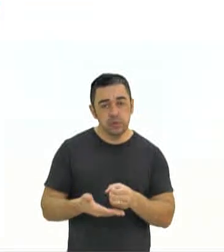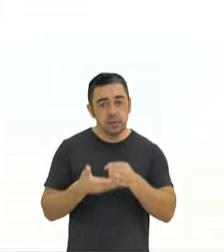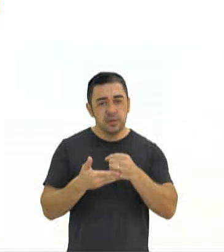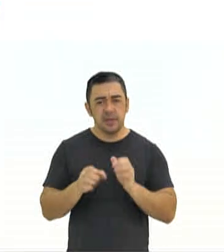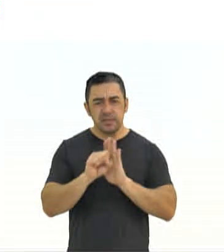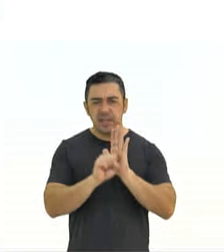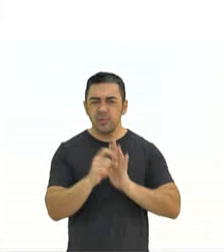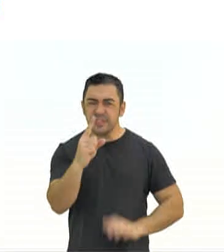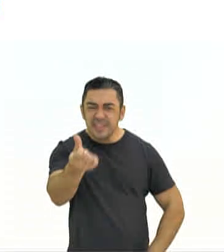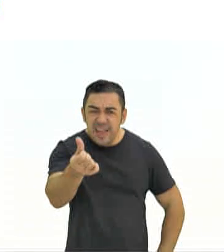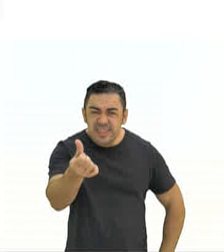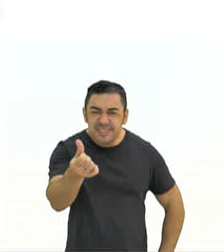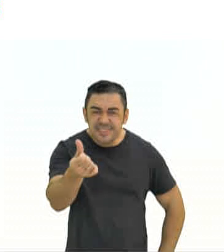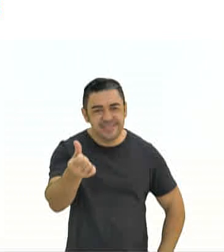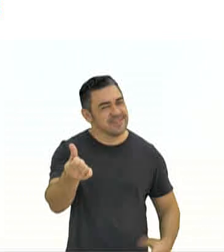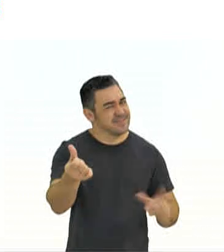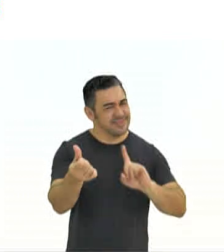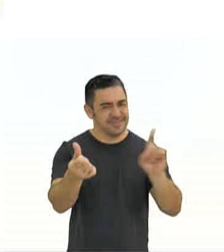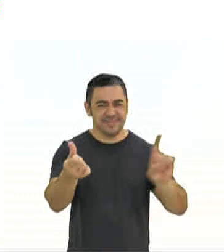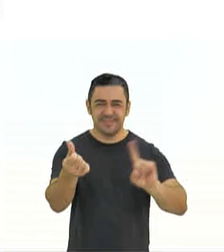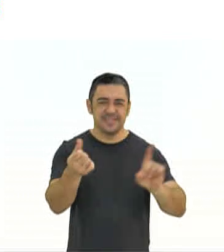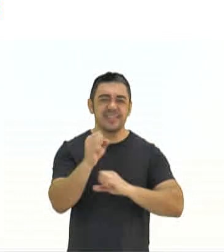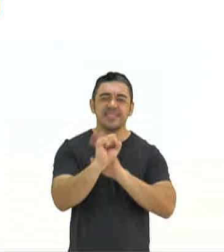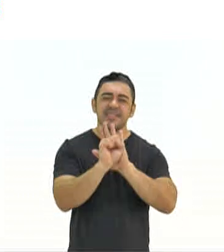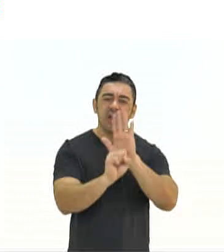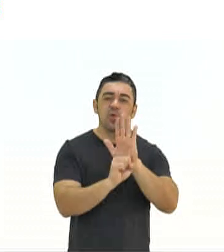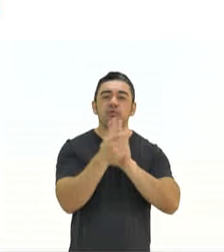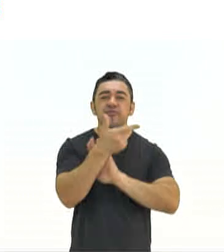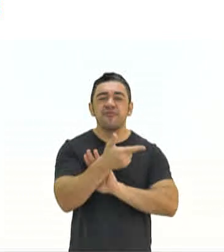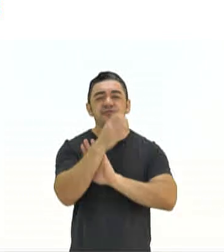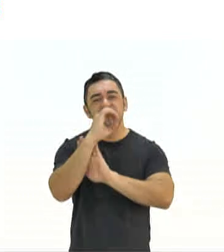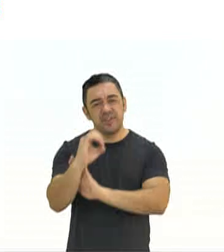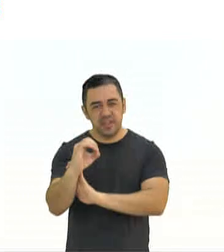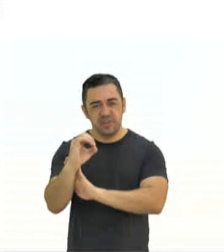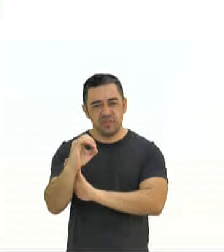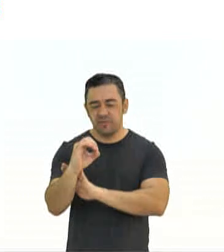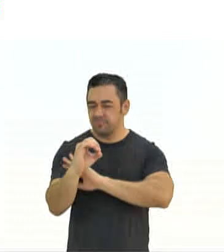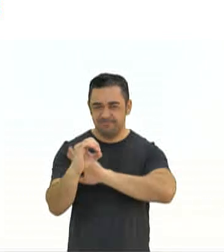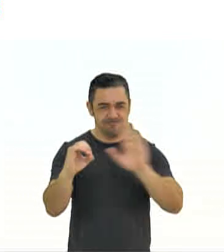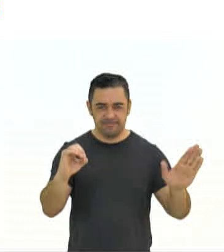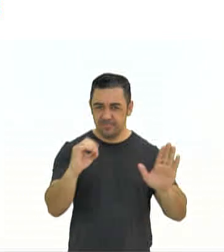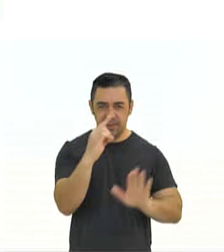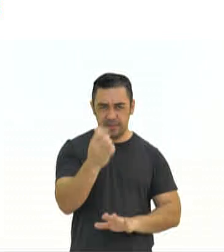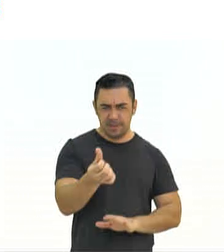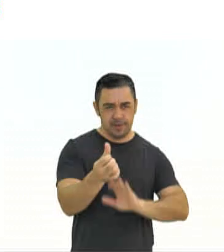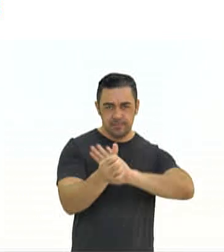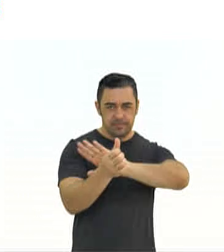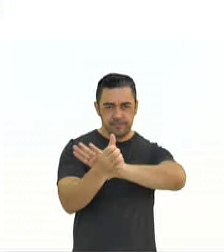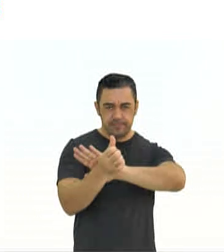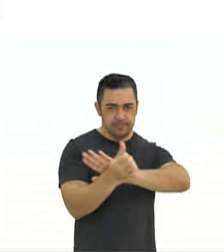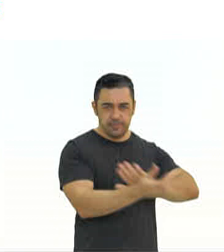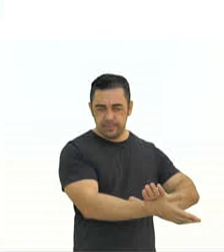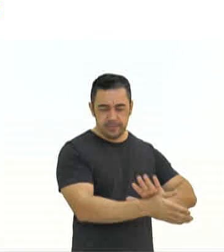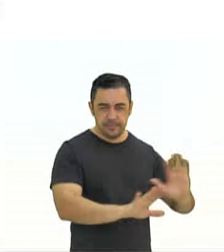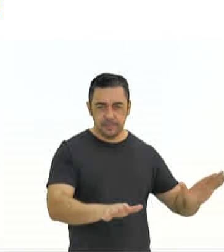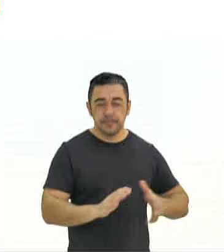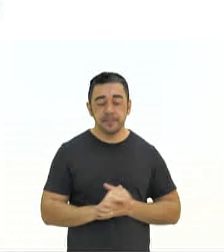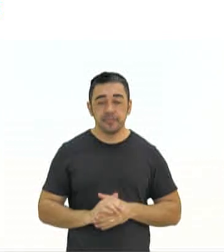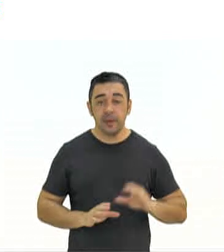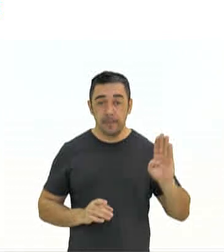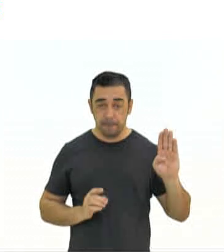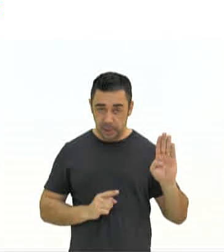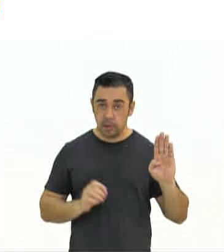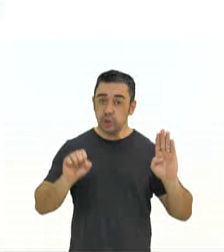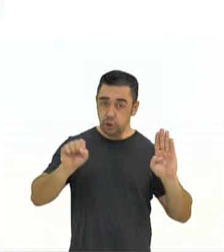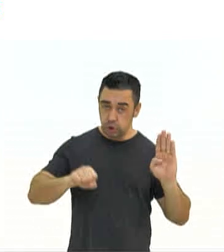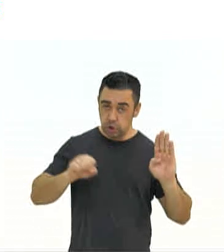século XVI. Nós estamos no século XX, toda a temática discutida foi século XX, então não encaixa na letra A. Letra B,